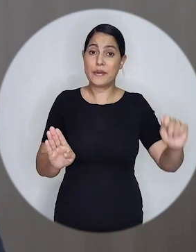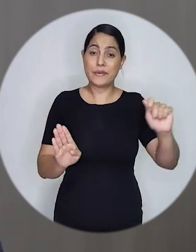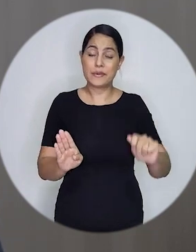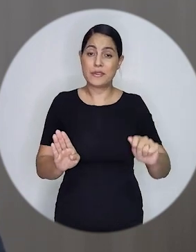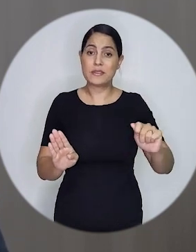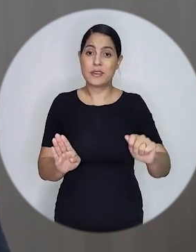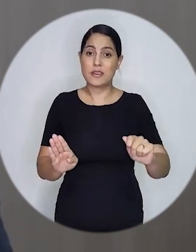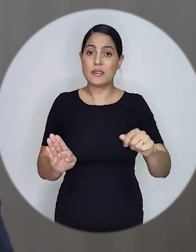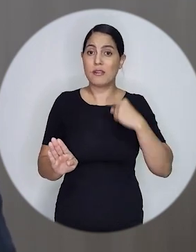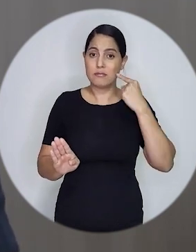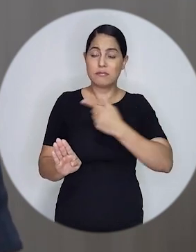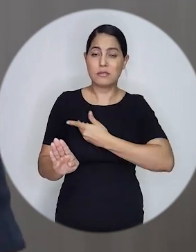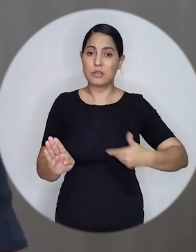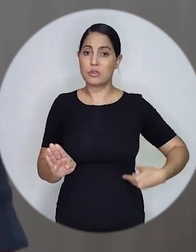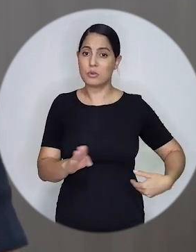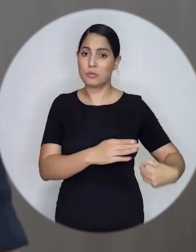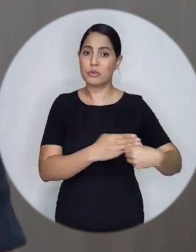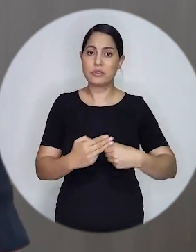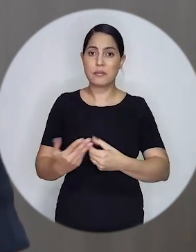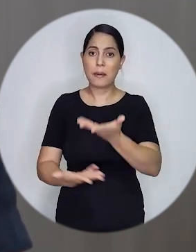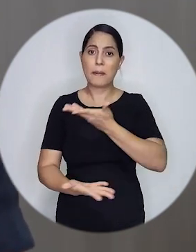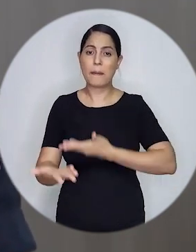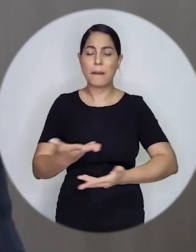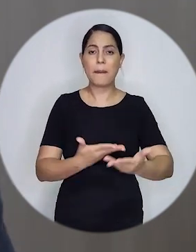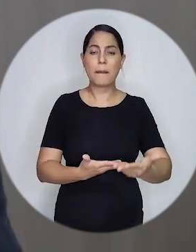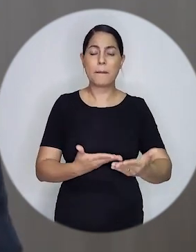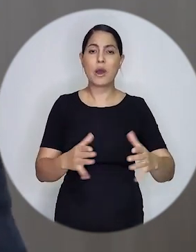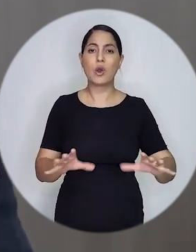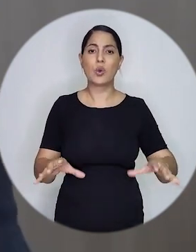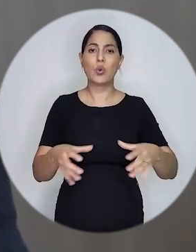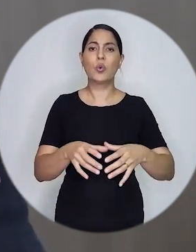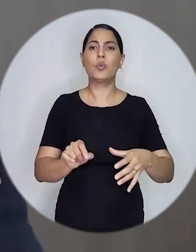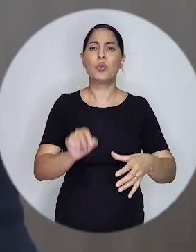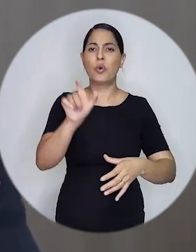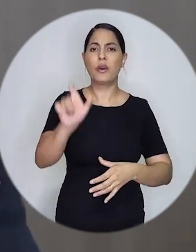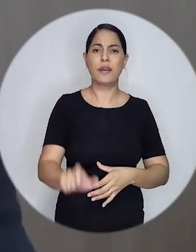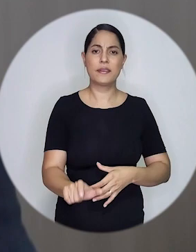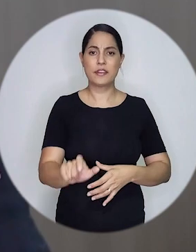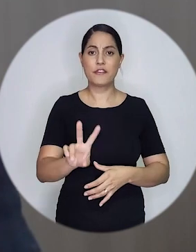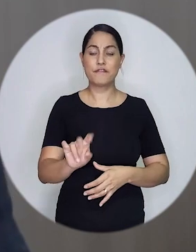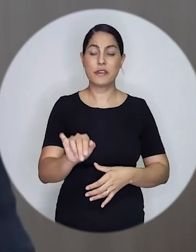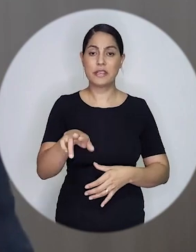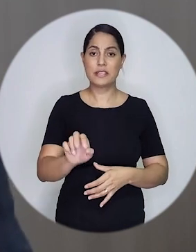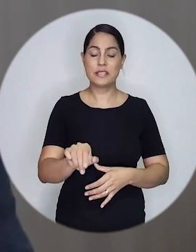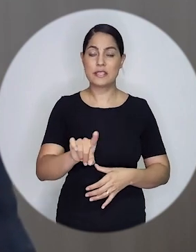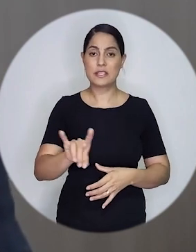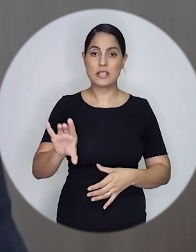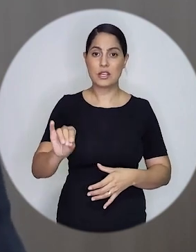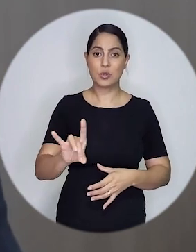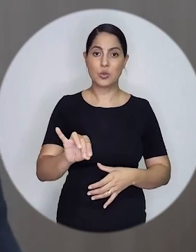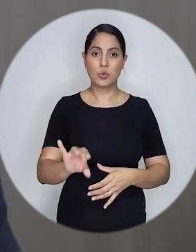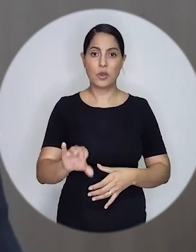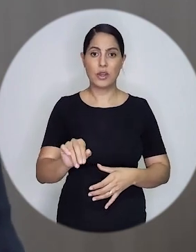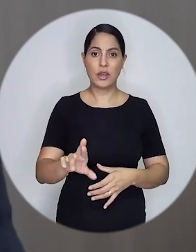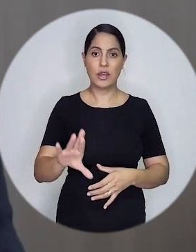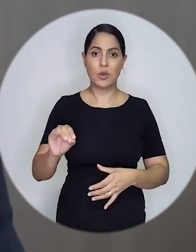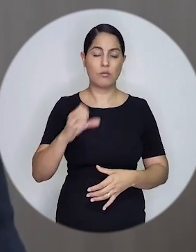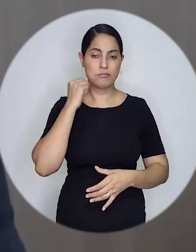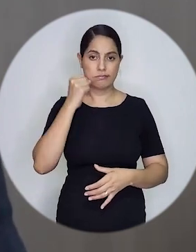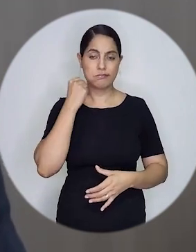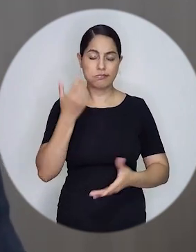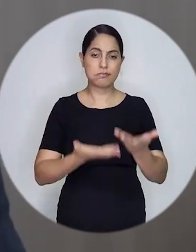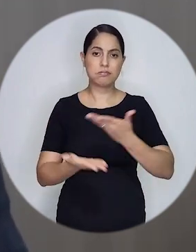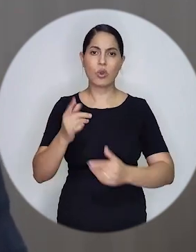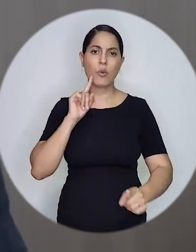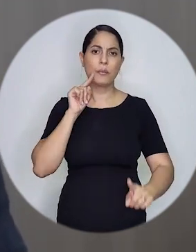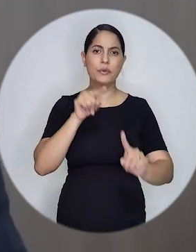e a Associação Nacional dos Procuradores Municipais se reuniram com o senador veneziano Vital do Rego para tratar da proposta de emenda